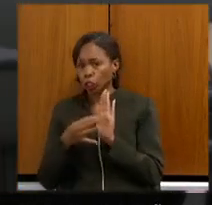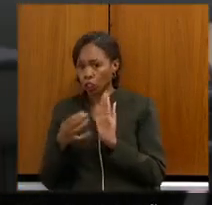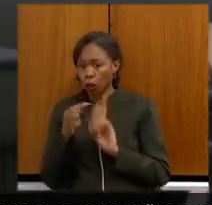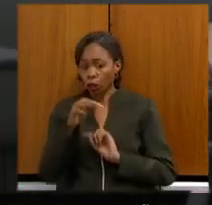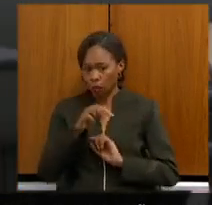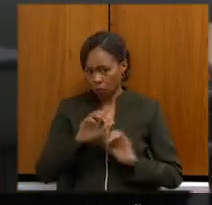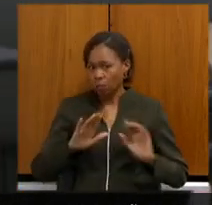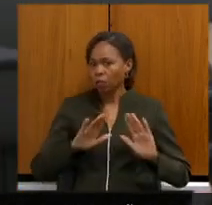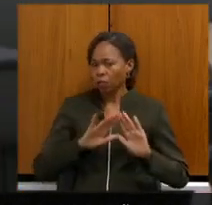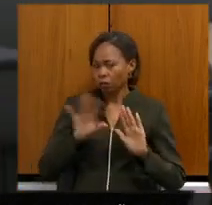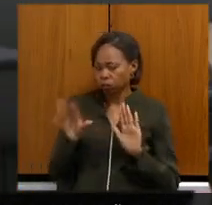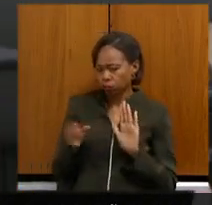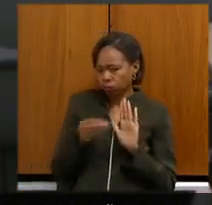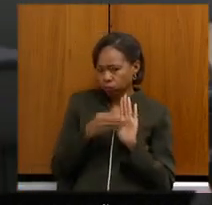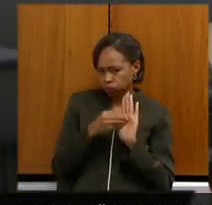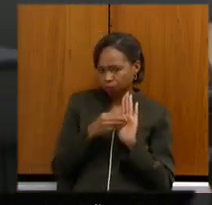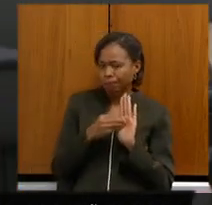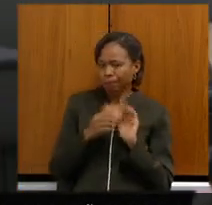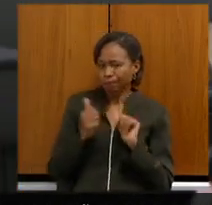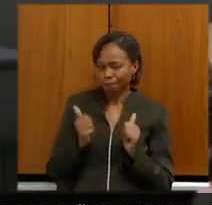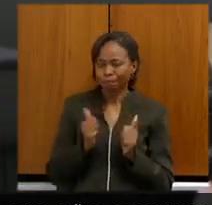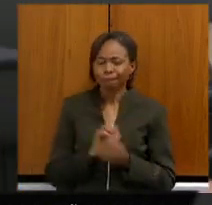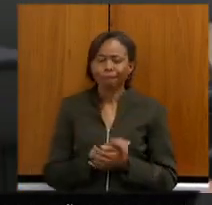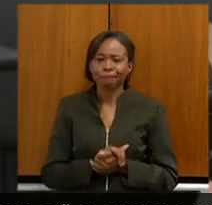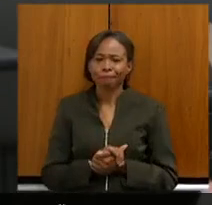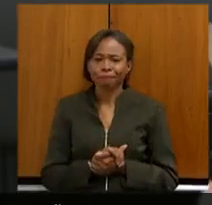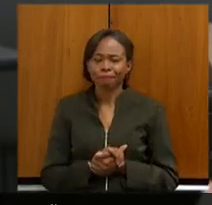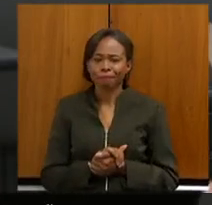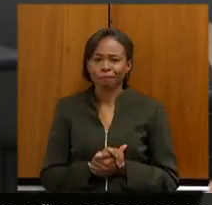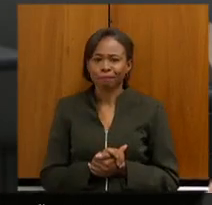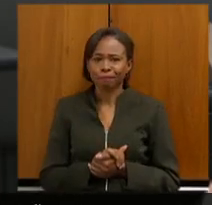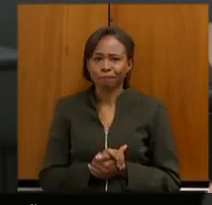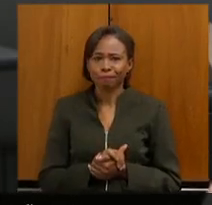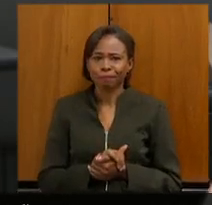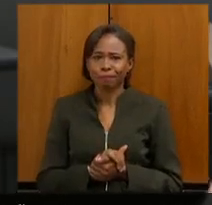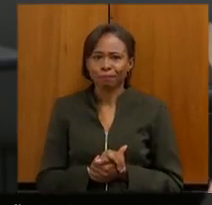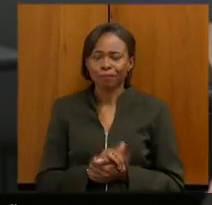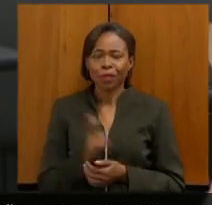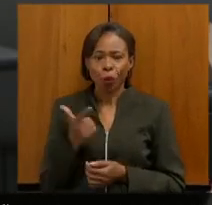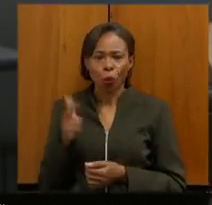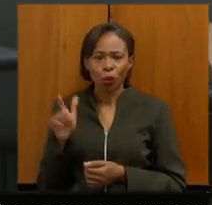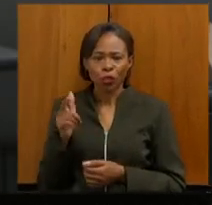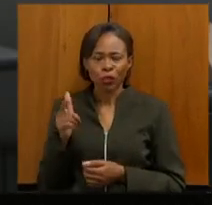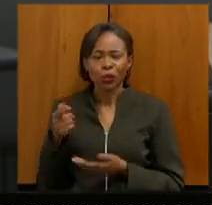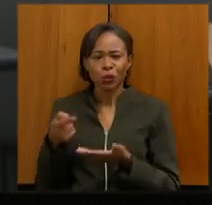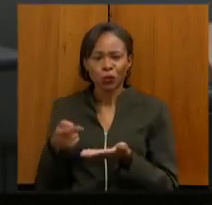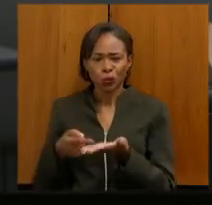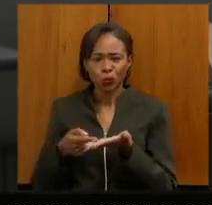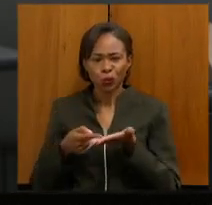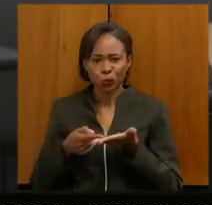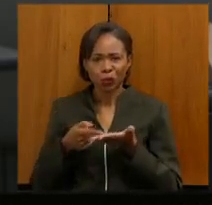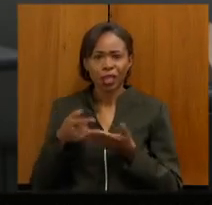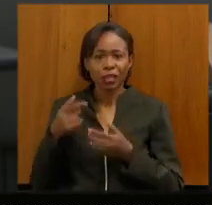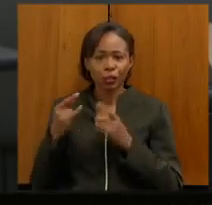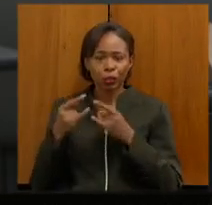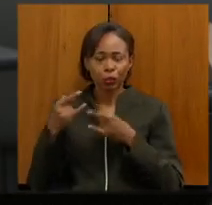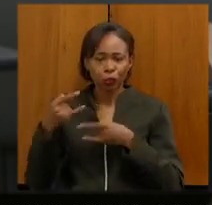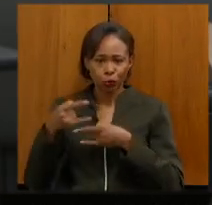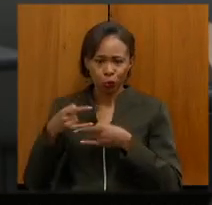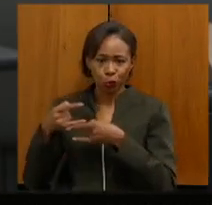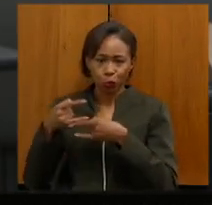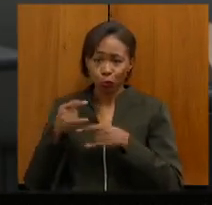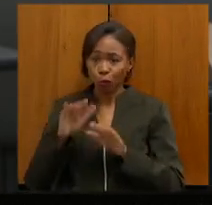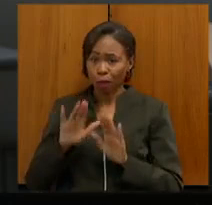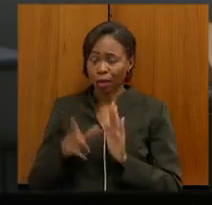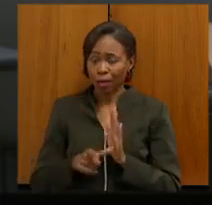pela casa mas estão tudo anotado aqui antes de chamar a próxima falar que tá aqui nos um com a gente eu quero